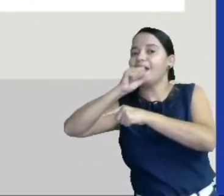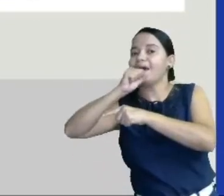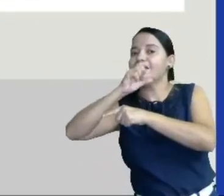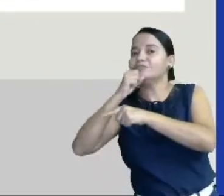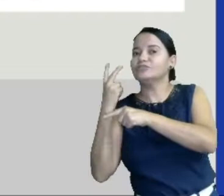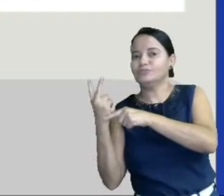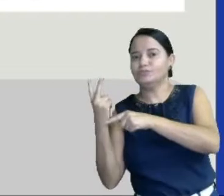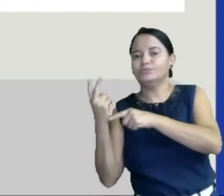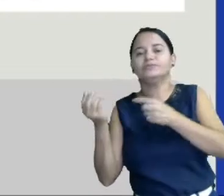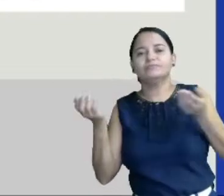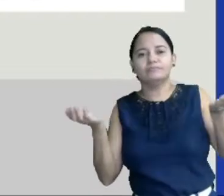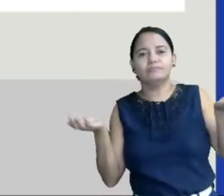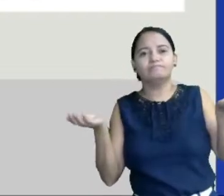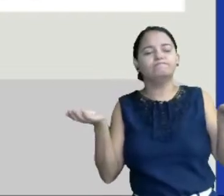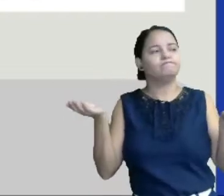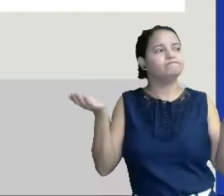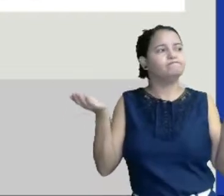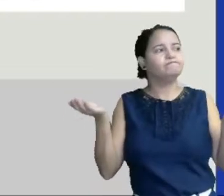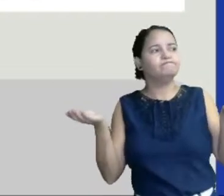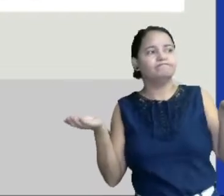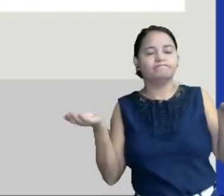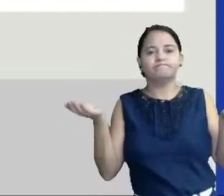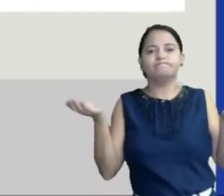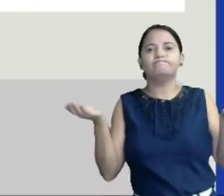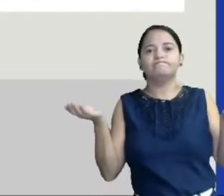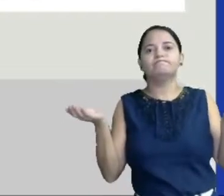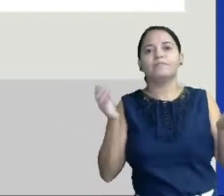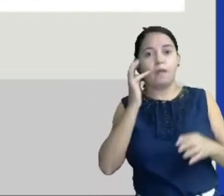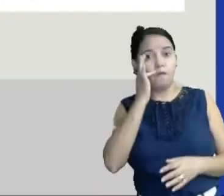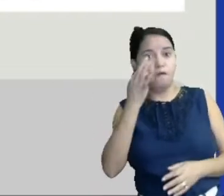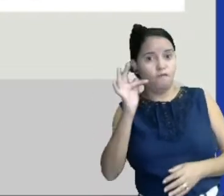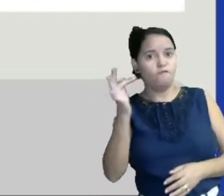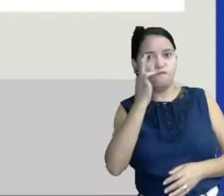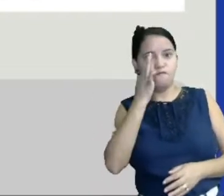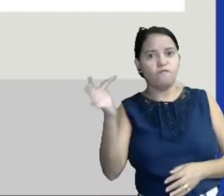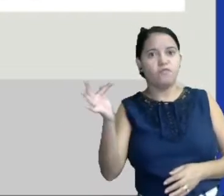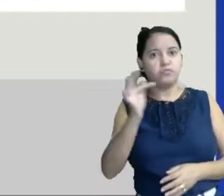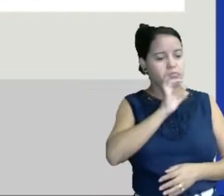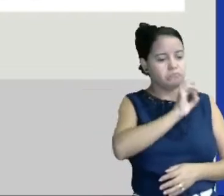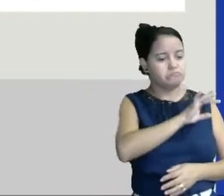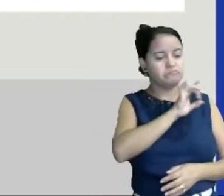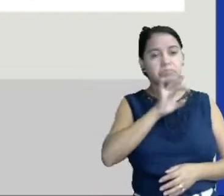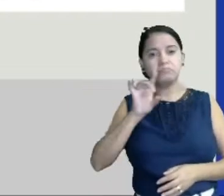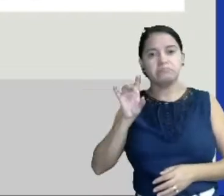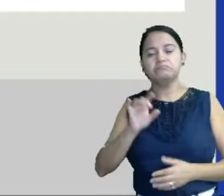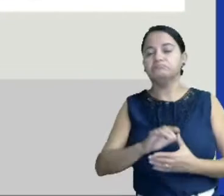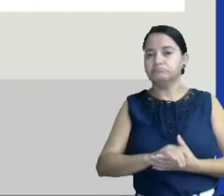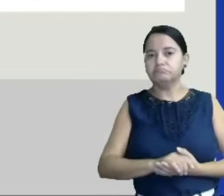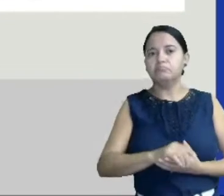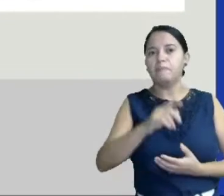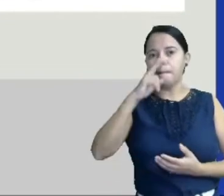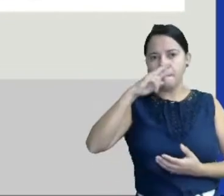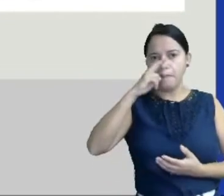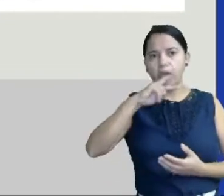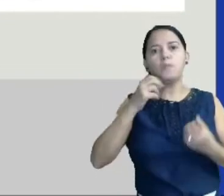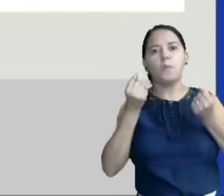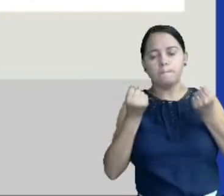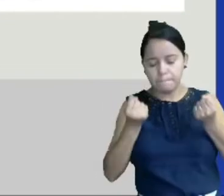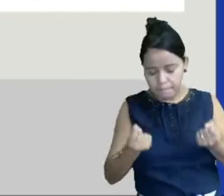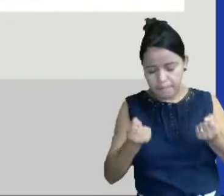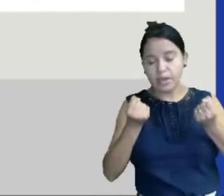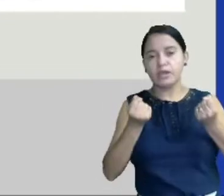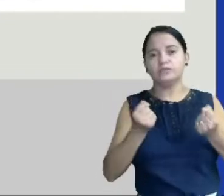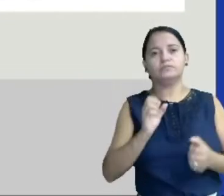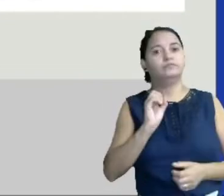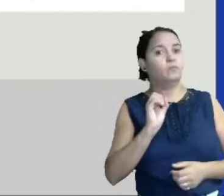entre as duas bandejas porque as frutas que estão em cada bandeja tem o mesmo peso Ok